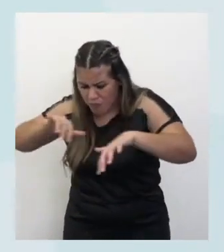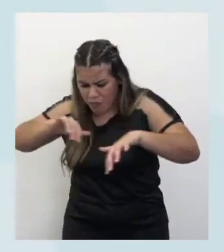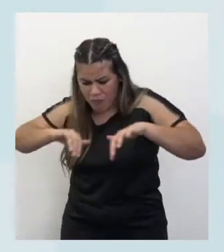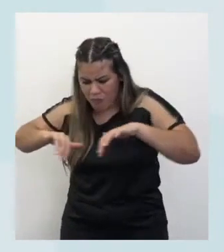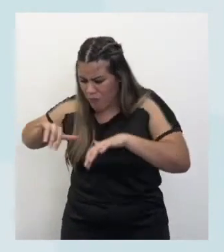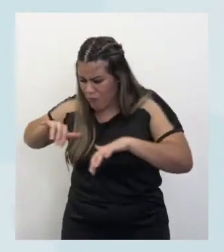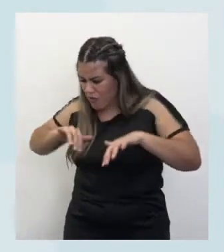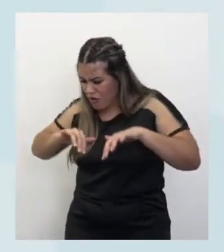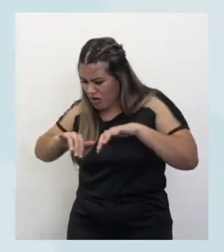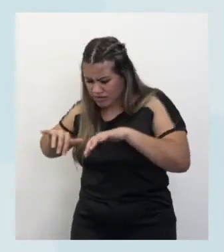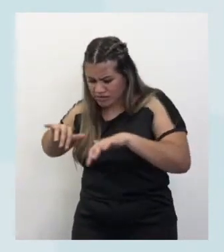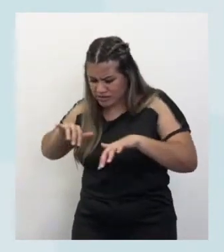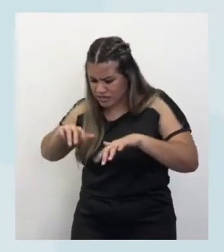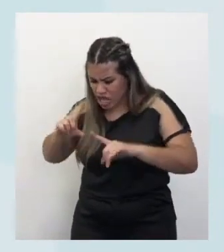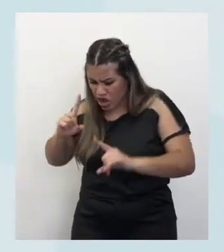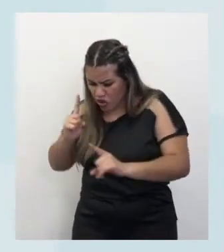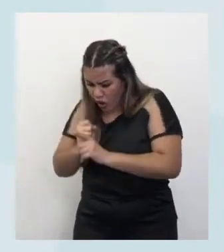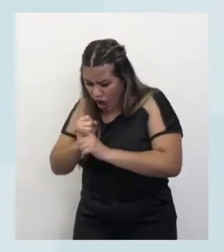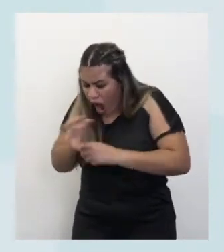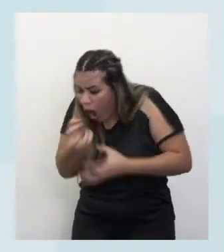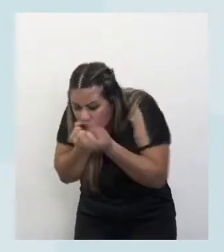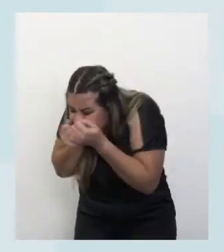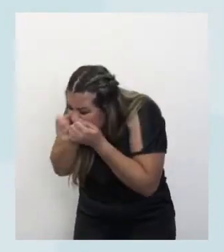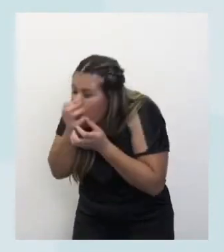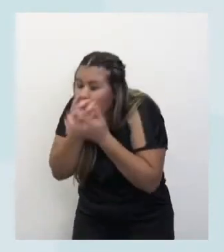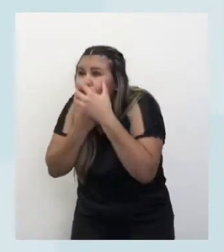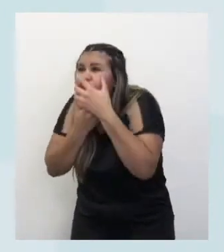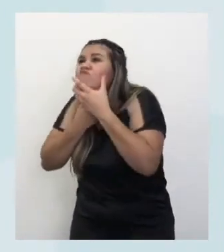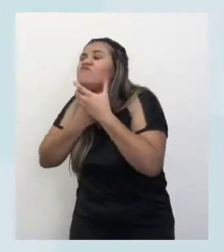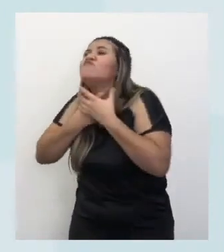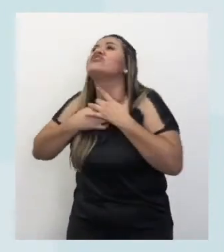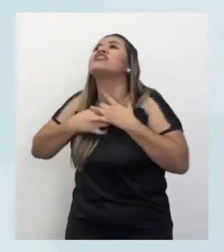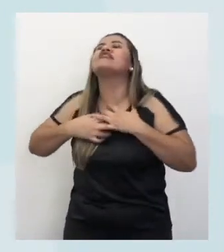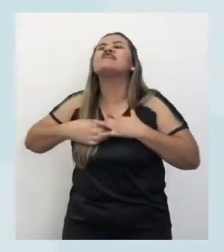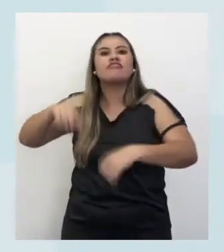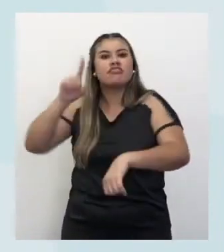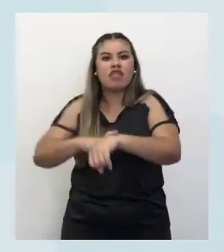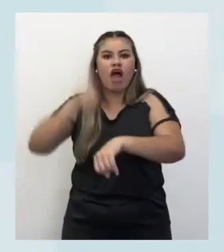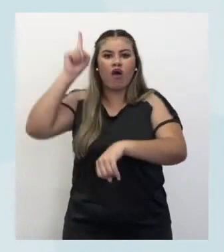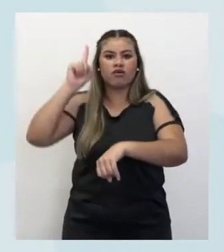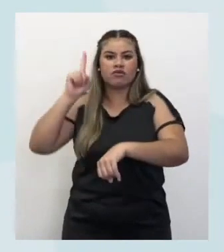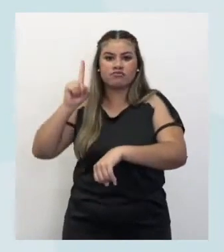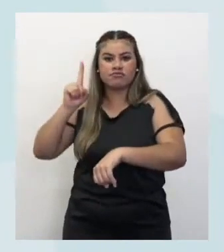Quando achava alguma coisa, não examinava e nem cheirava, engolia com voracidade.